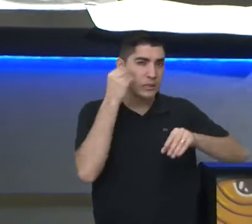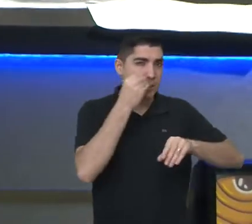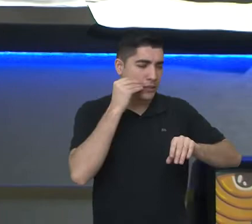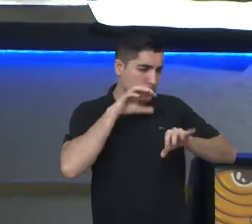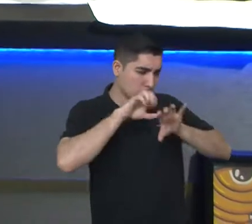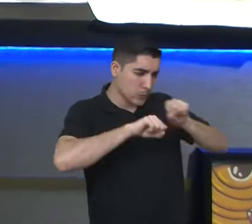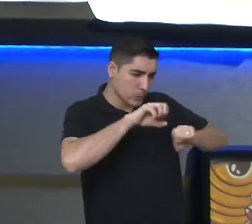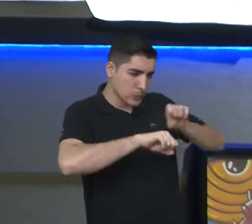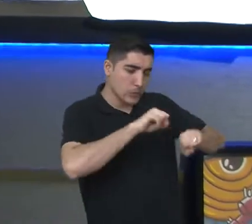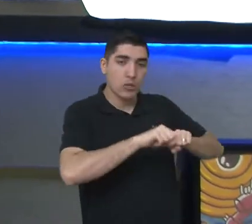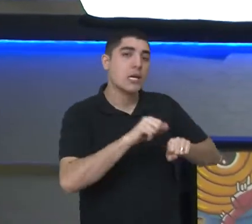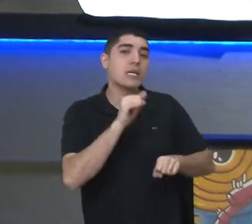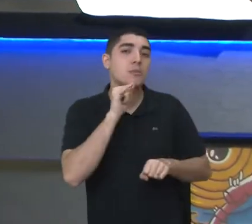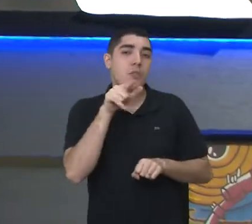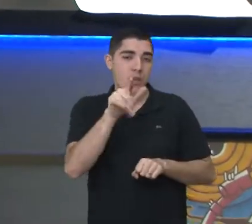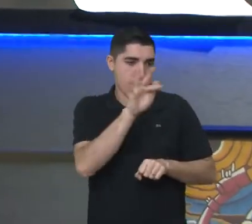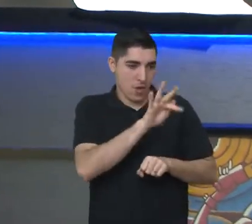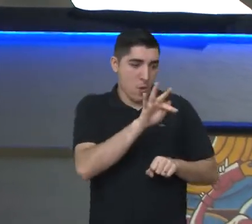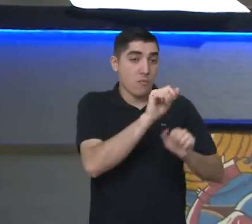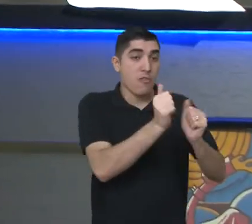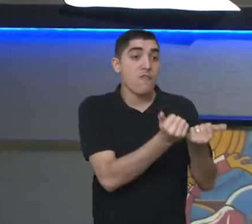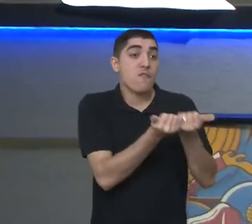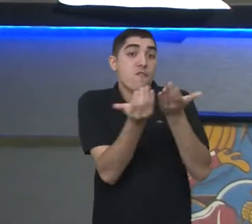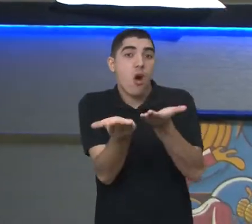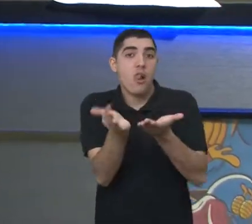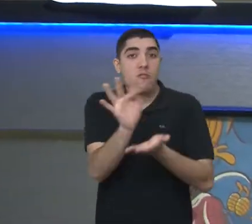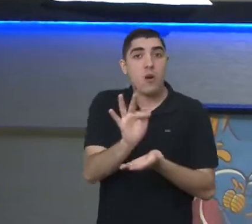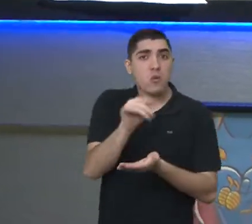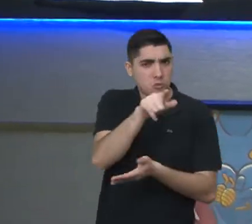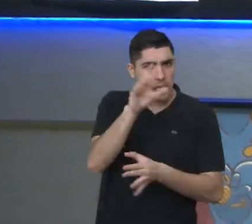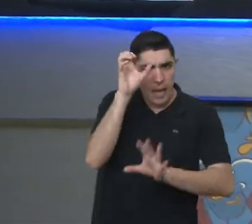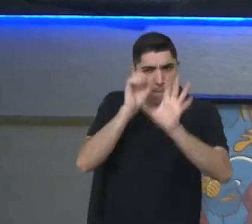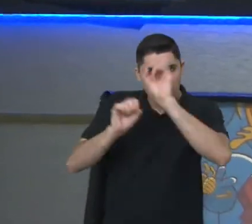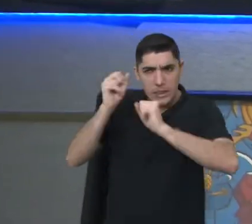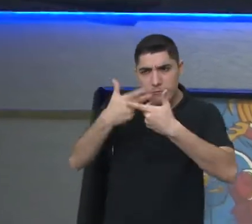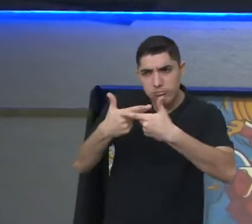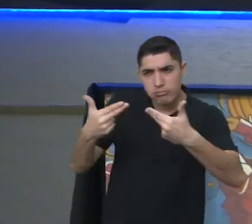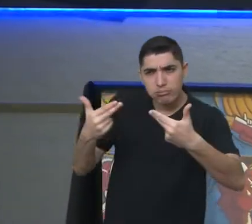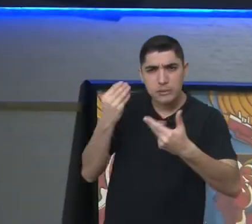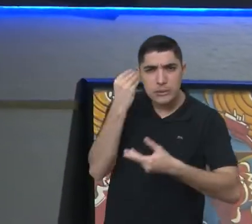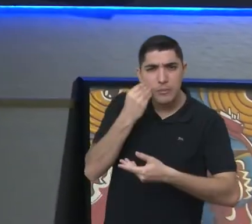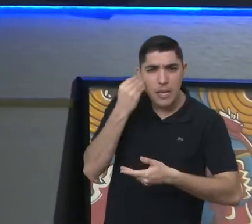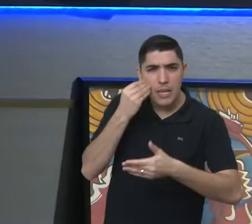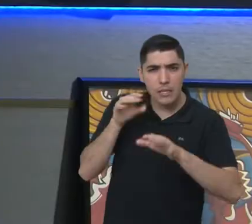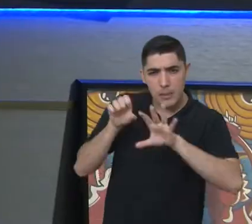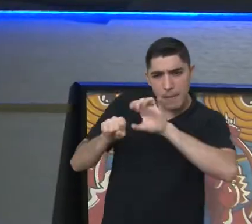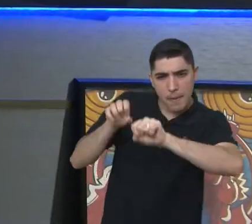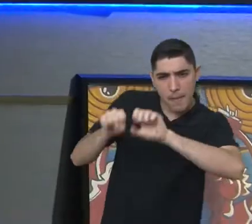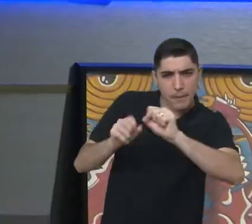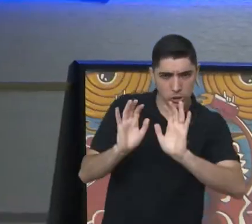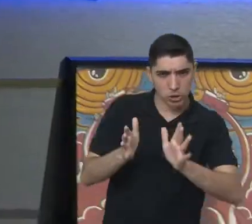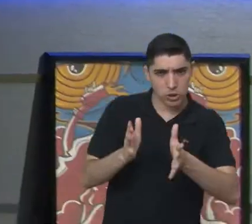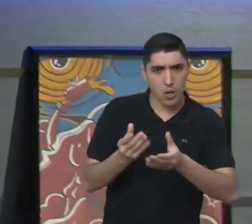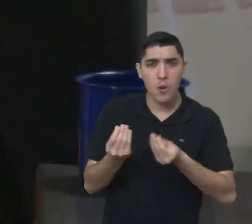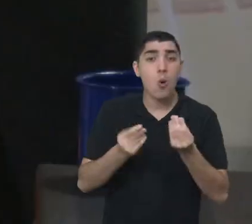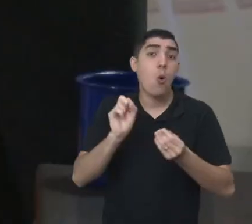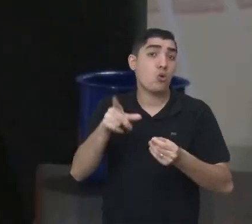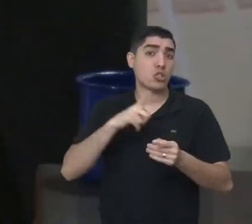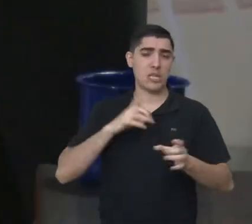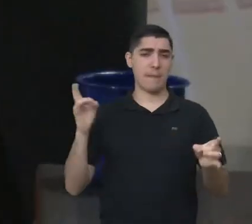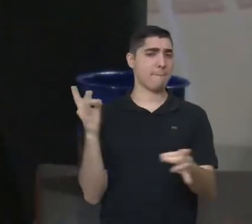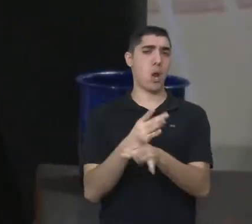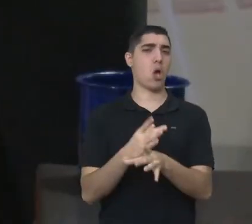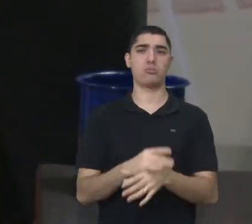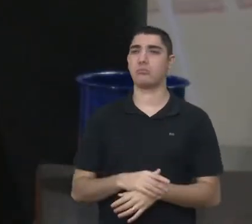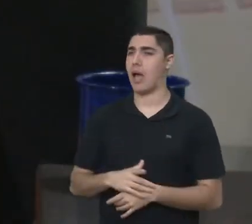bagagem também. Você aprendeu muito fora da faculdade também quando você entrou no mercado de trabalho, né? Ou a faculdade te deixou 100% preparada para... Não,